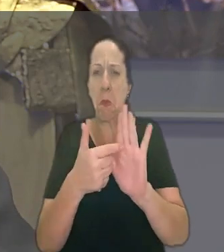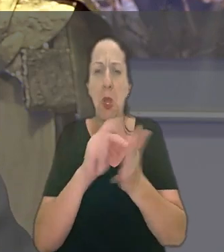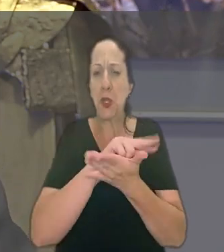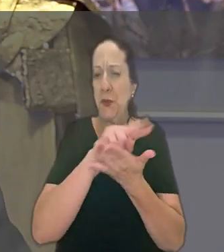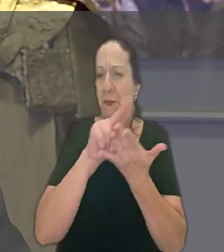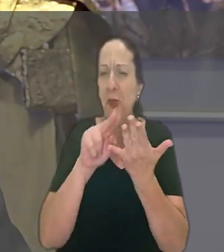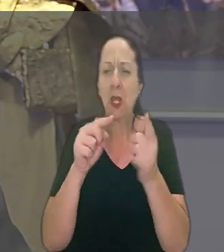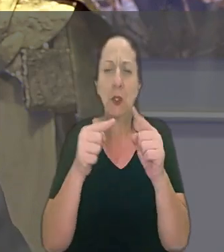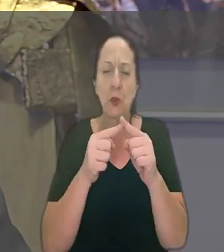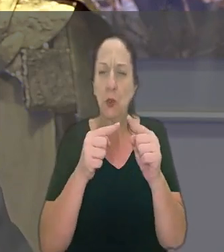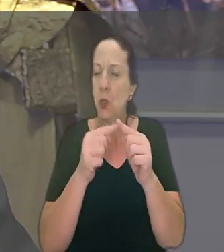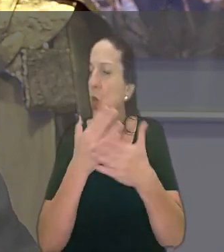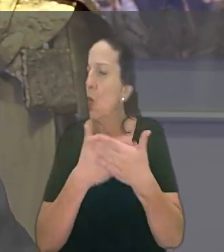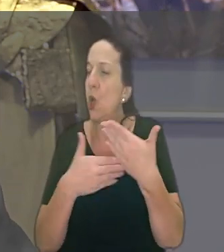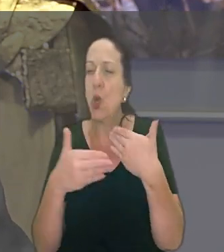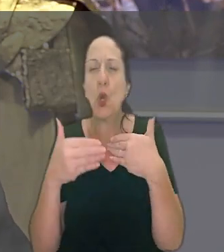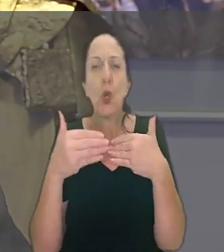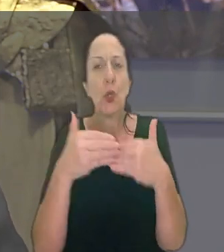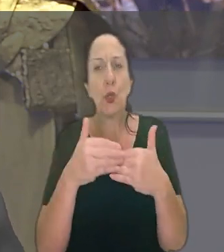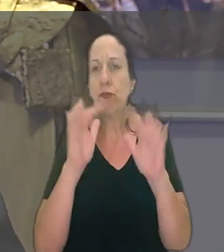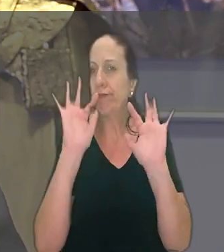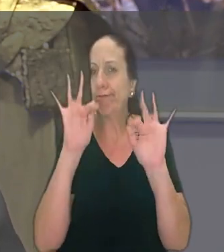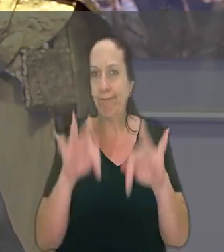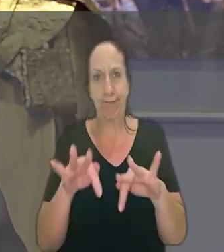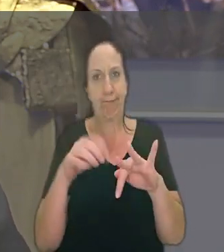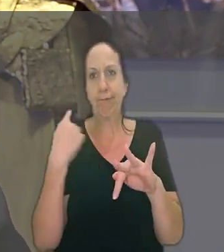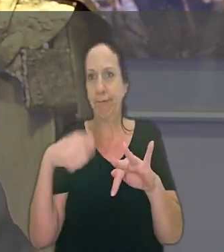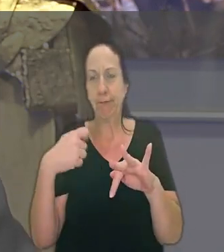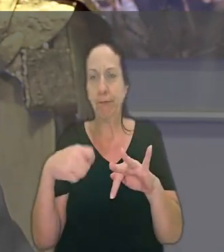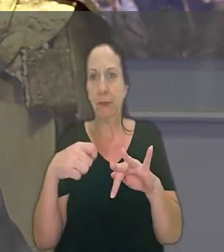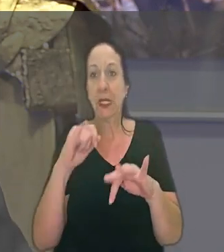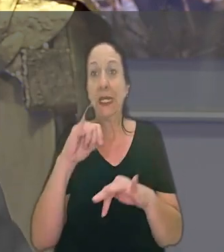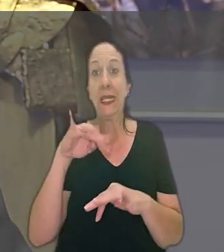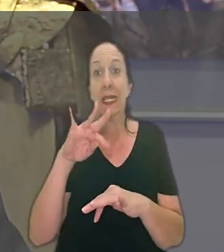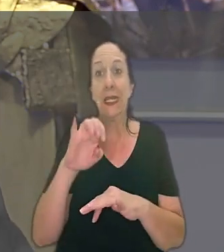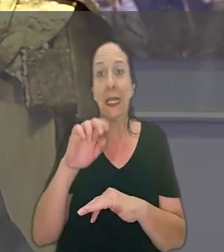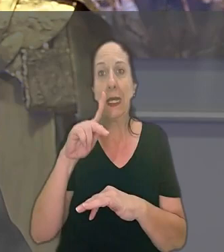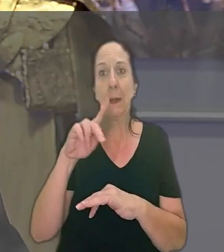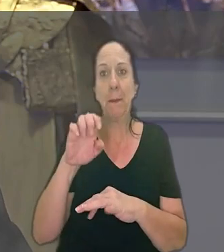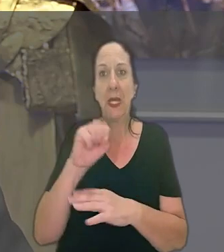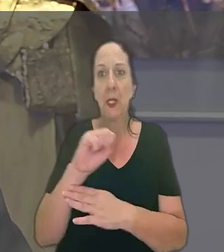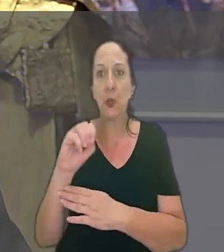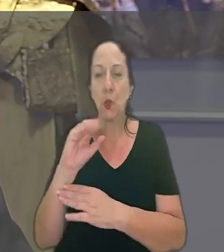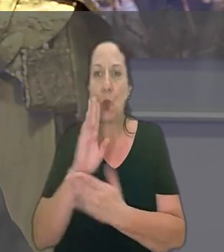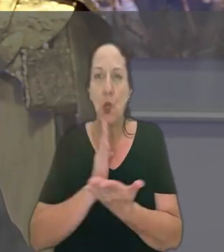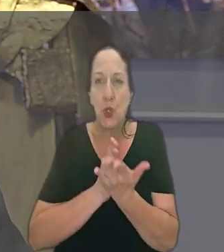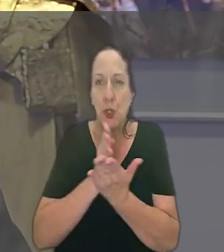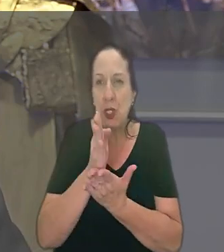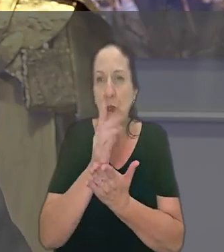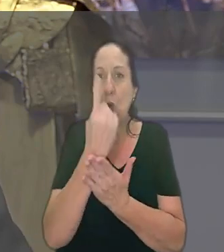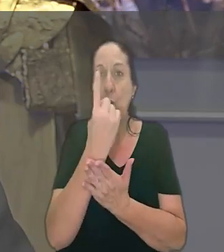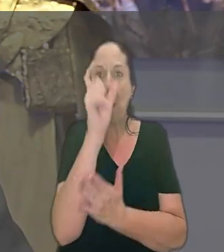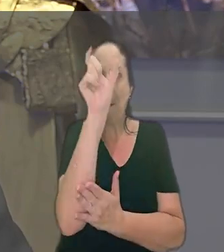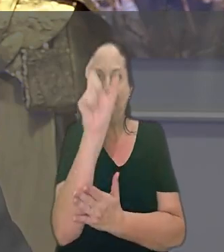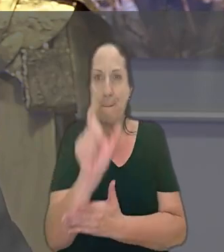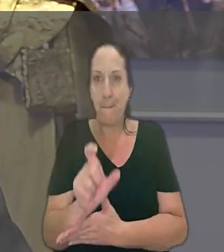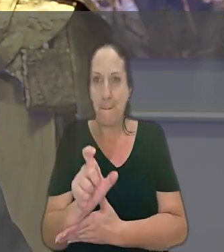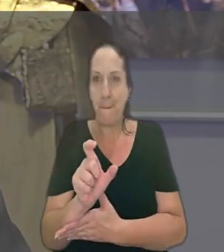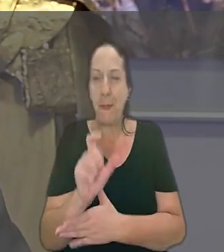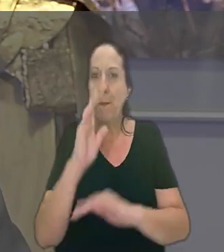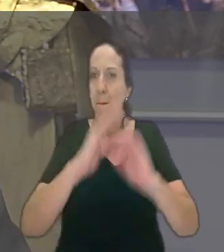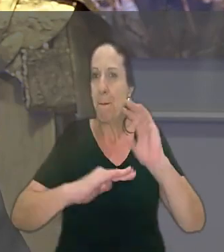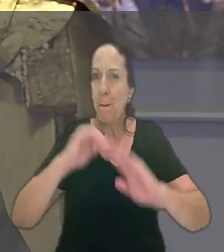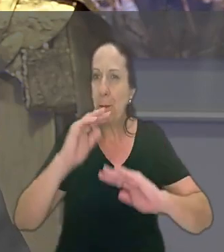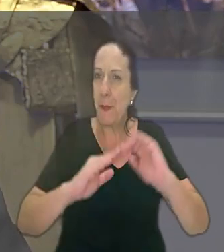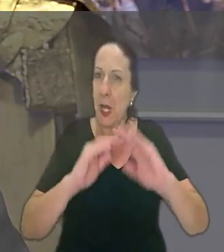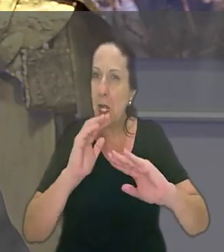apresentar em diversas facetas. Todas elas devem ser combatidas. O interpessoal é um assédio muito mais direcionado a uma pessoa, a uma